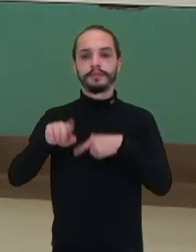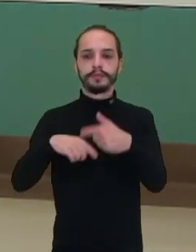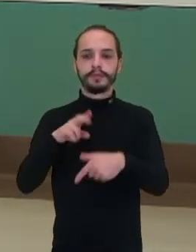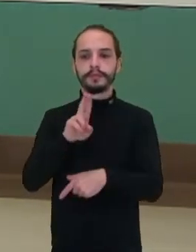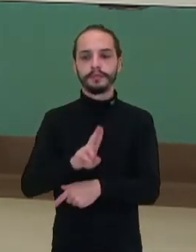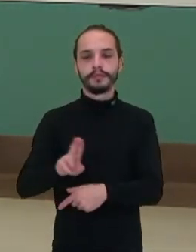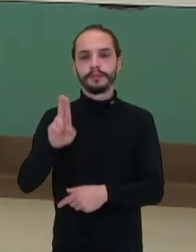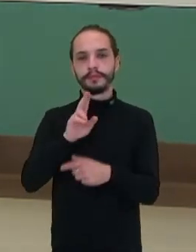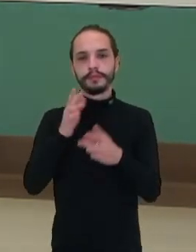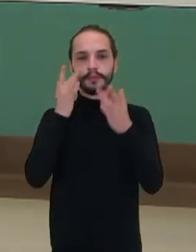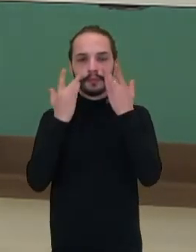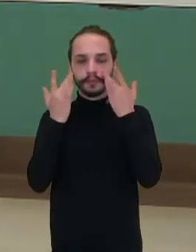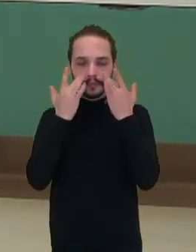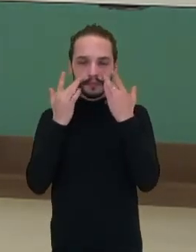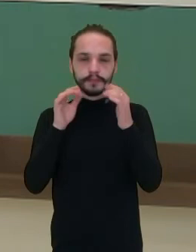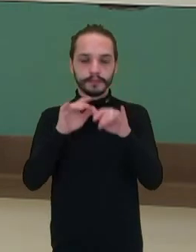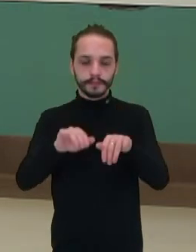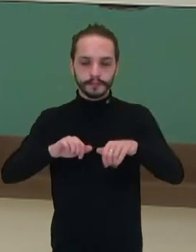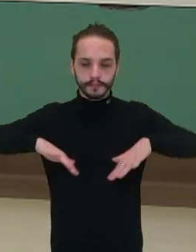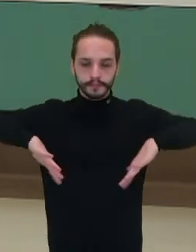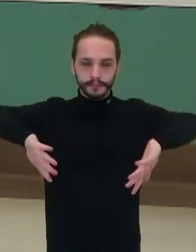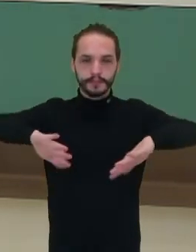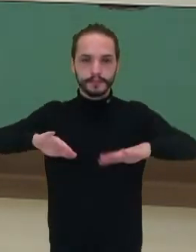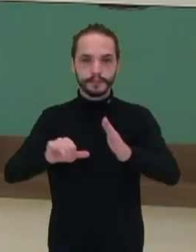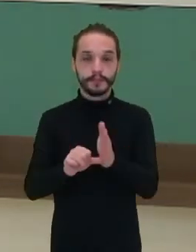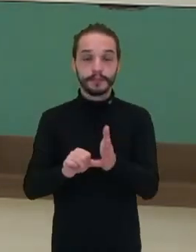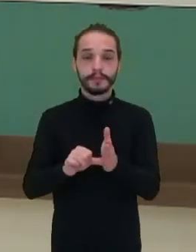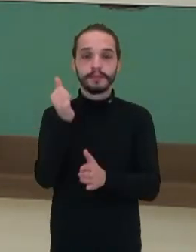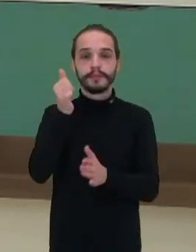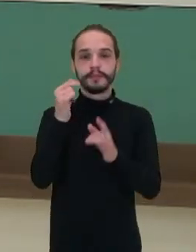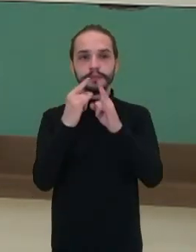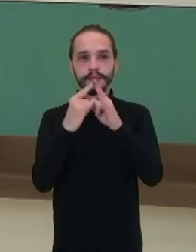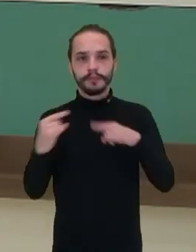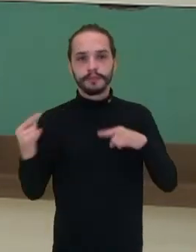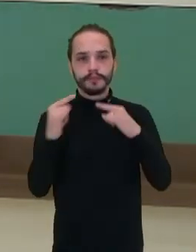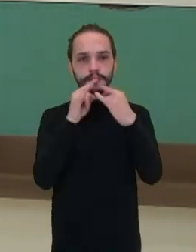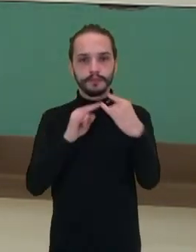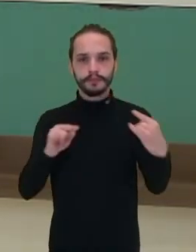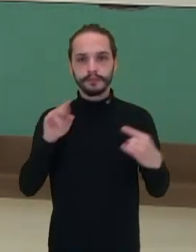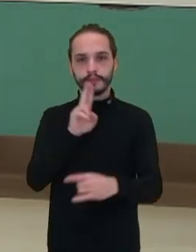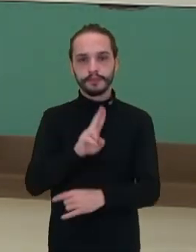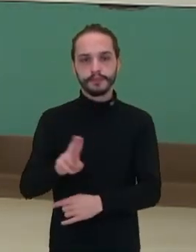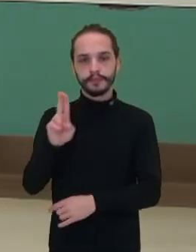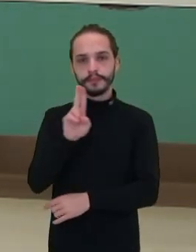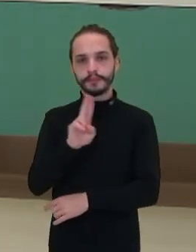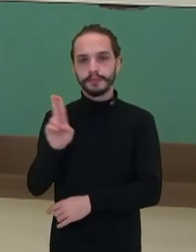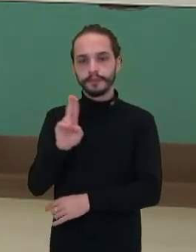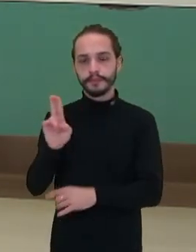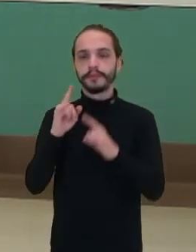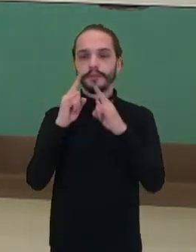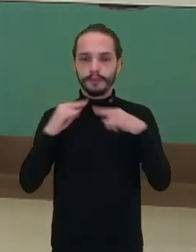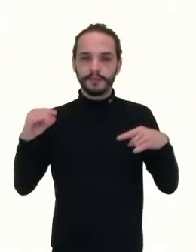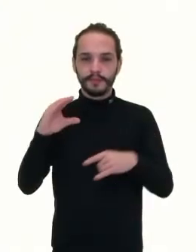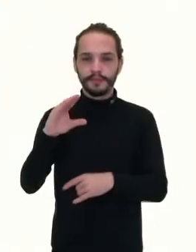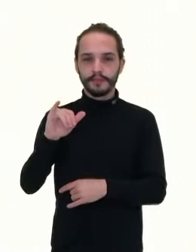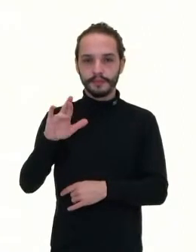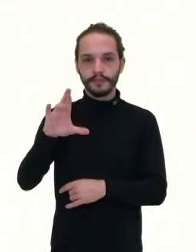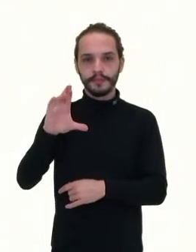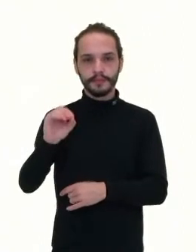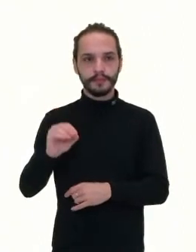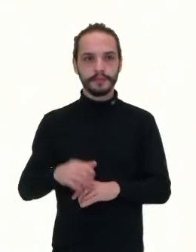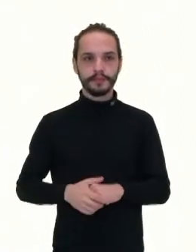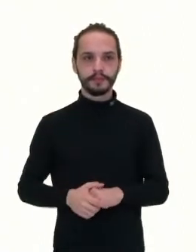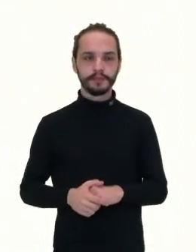e utilizou e foi o primeiro circo oficialmente, o primeiro local de espetáculo a utilizar o nome circo. E nós vemos que apesar de